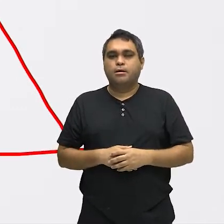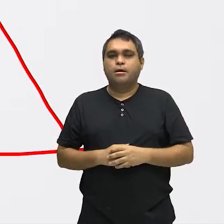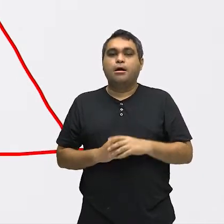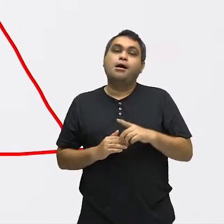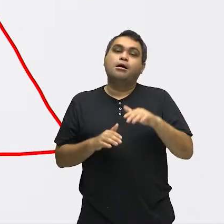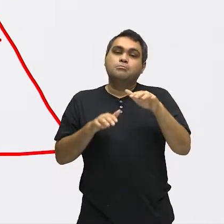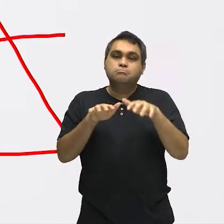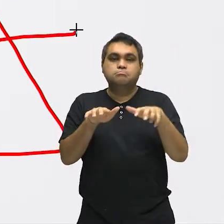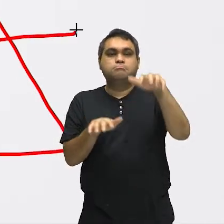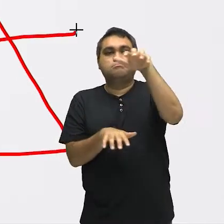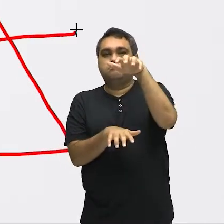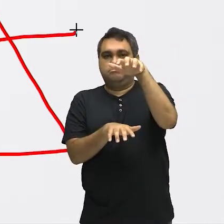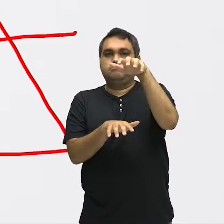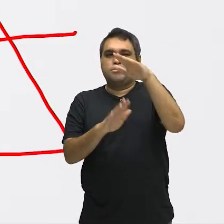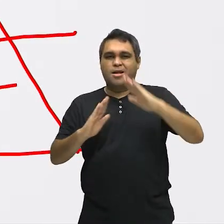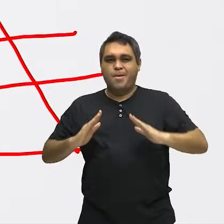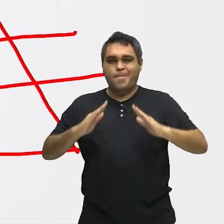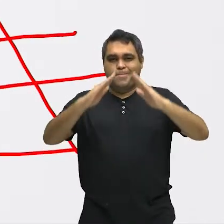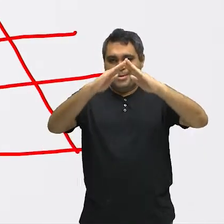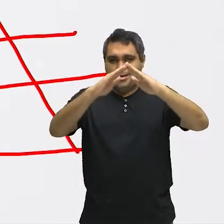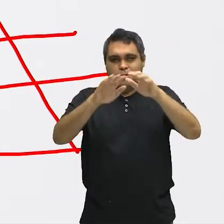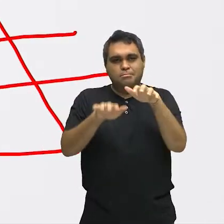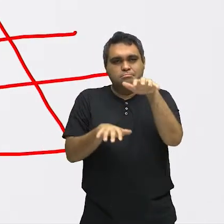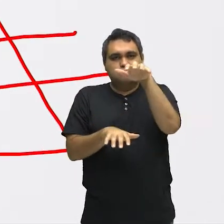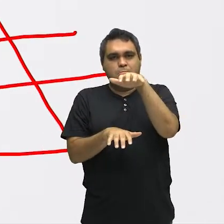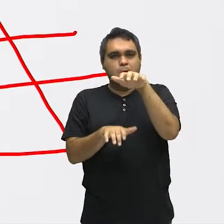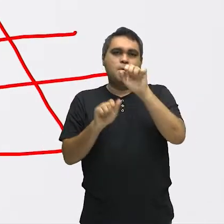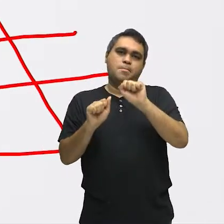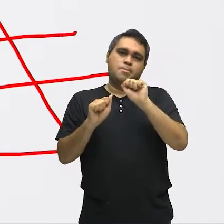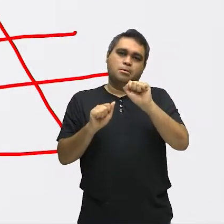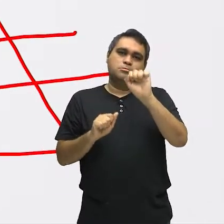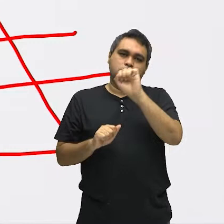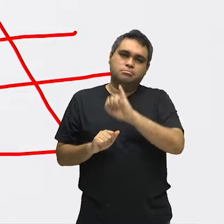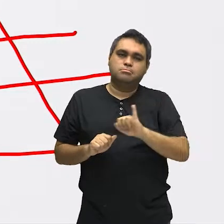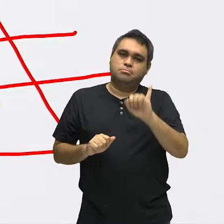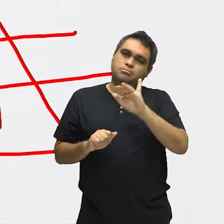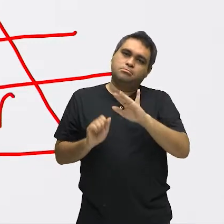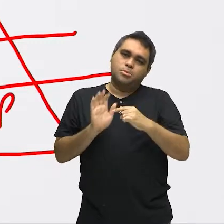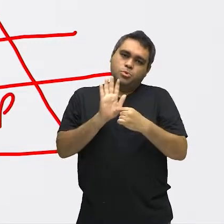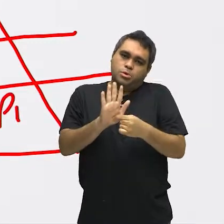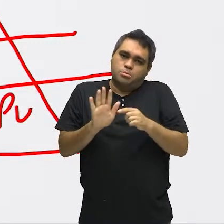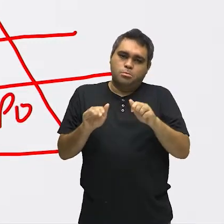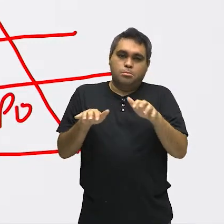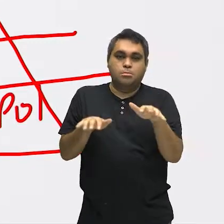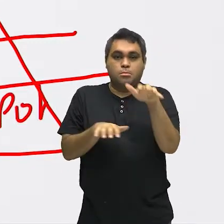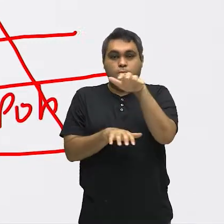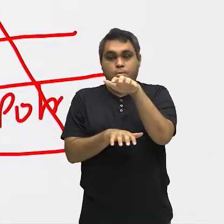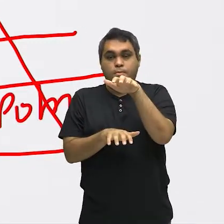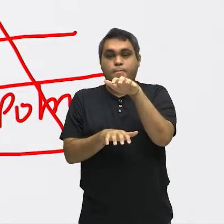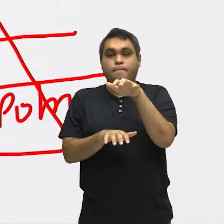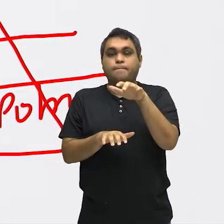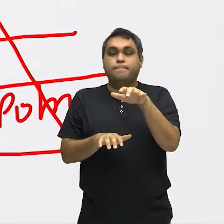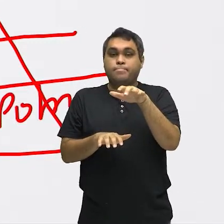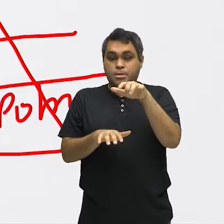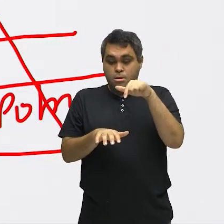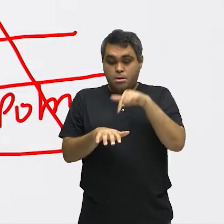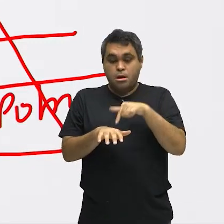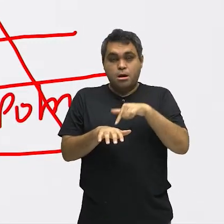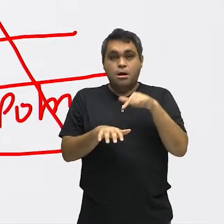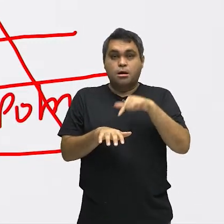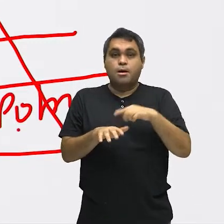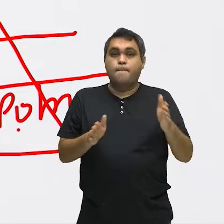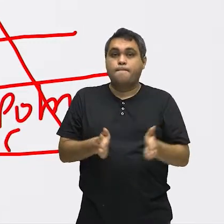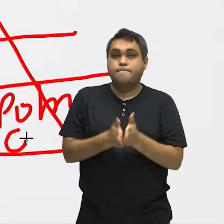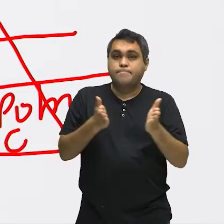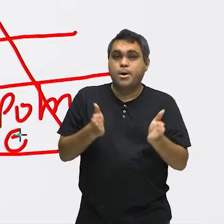pode ser representada aqui através de uma pirâmide, tá? Na base aqui nós temos as pessoas pobres que vão servir ao